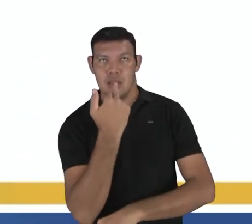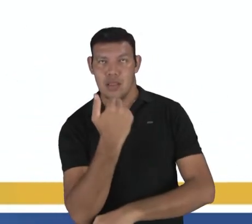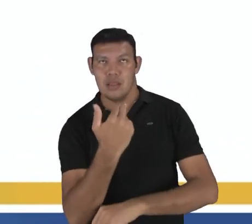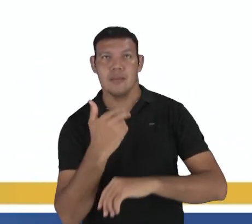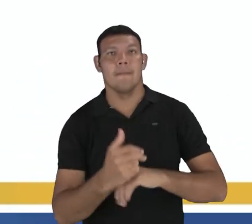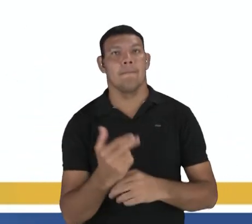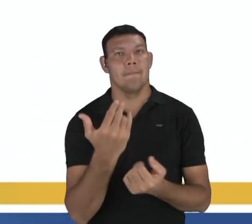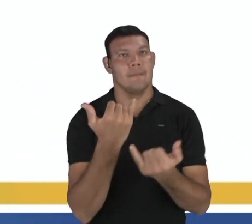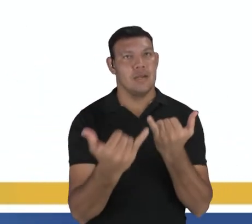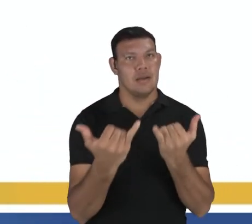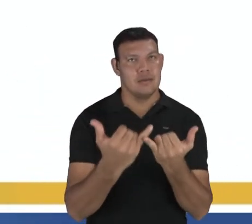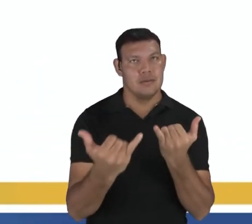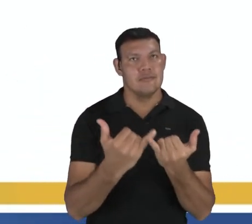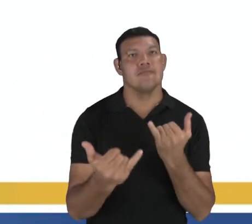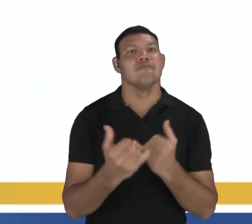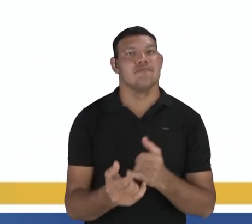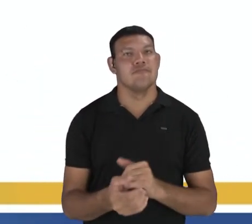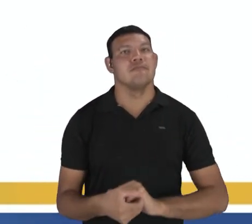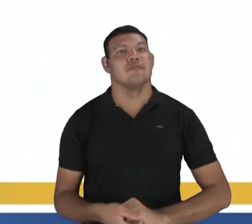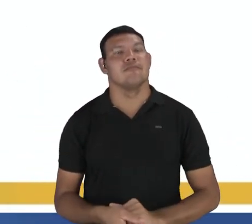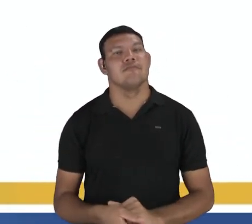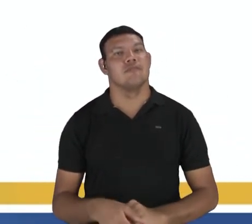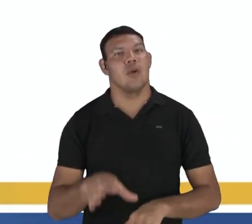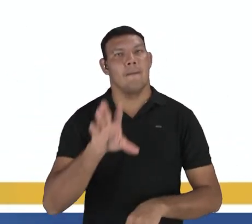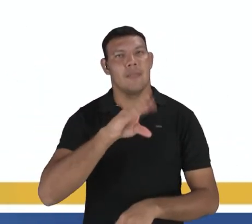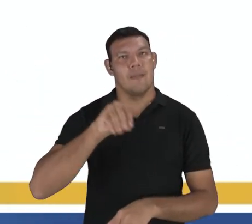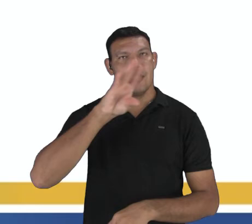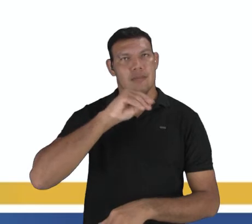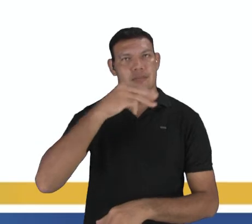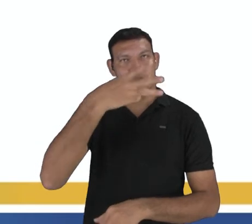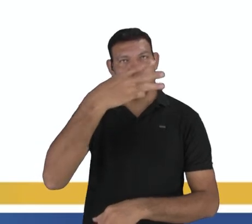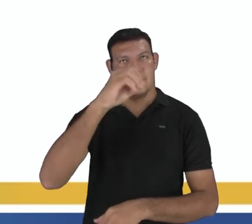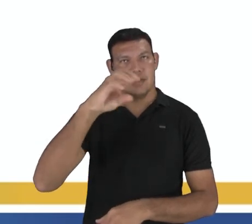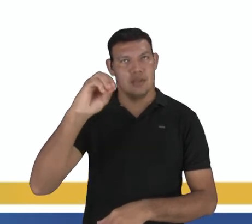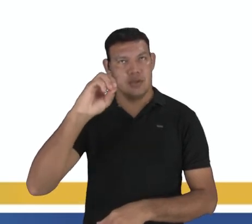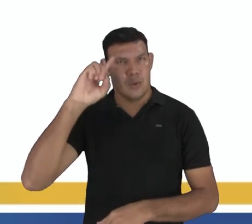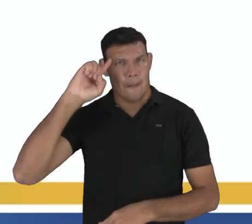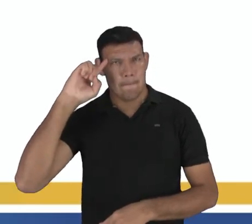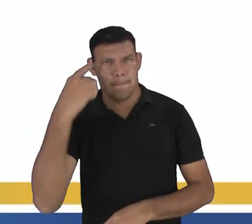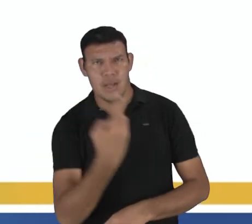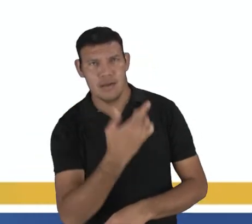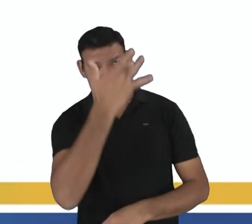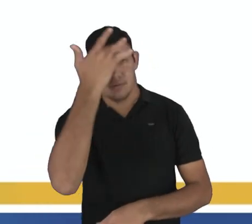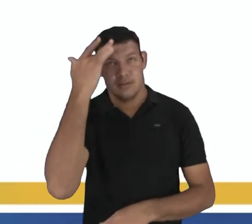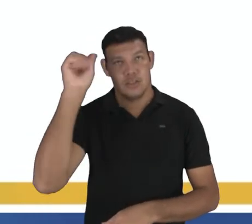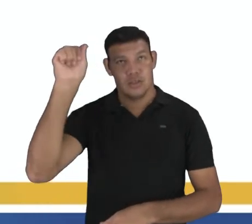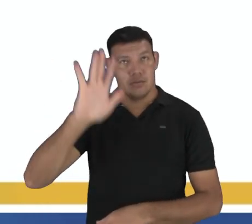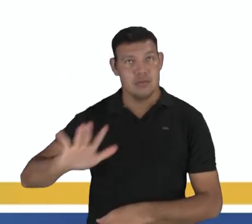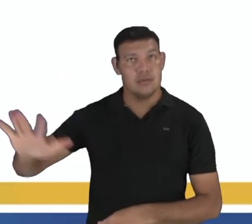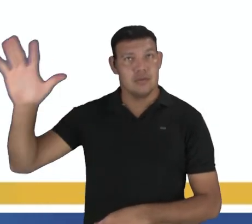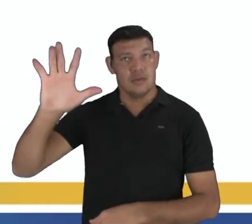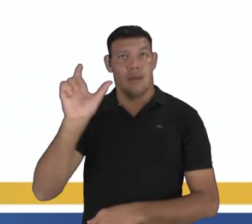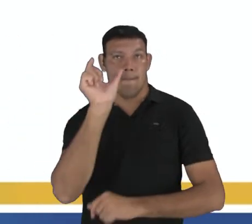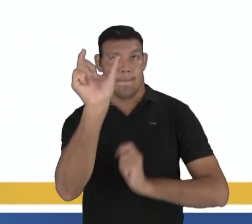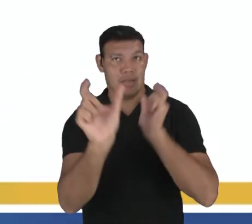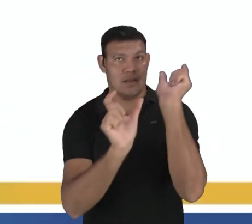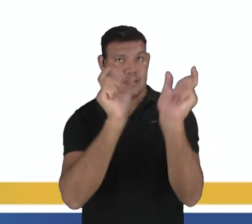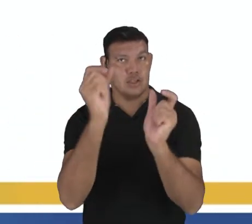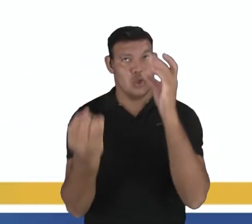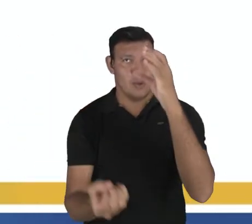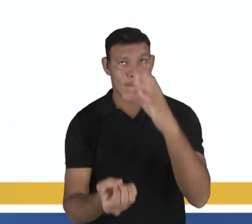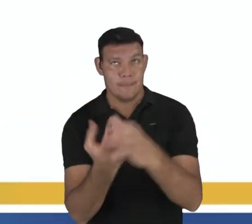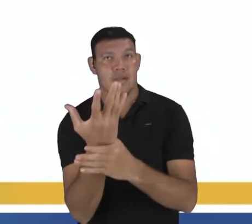aparentadas que atualmente são faladas por cerca de 300 milhões de pessoas na África. Algumas palavras de origem banta